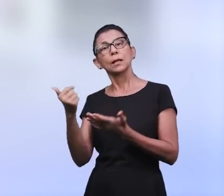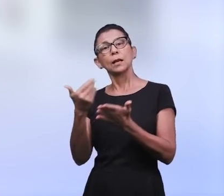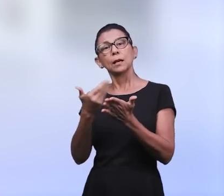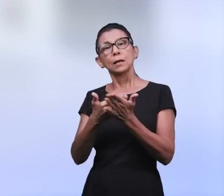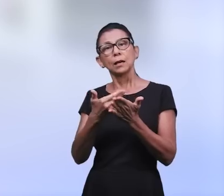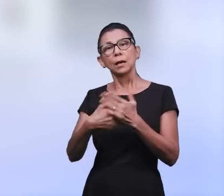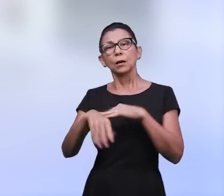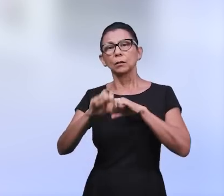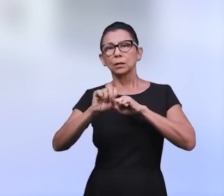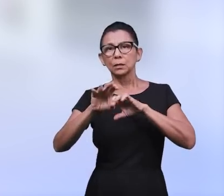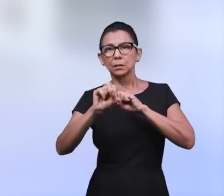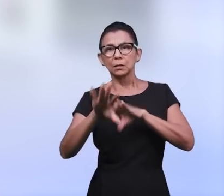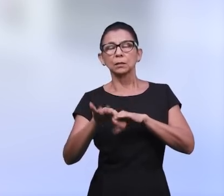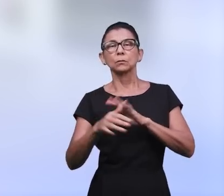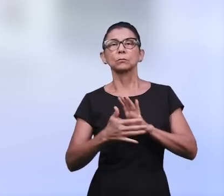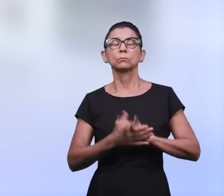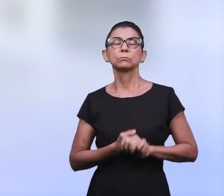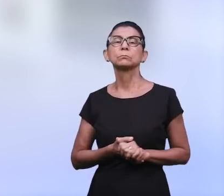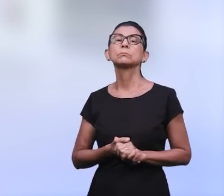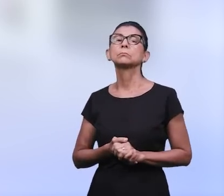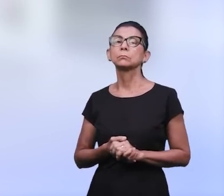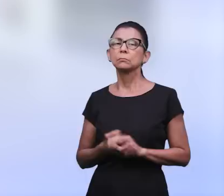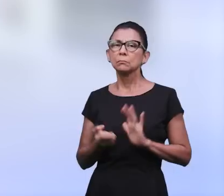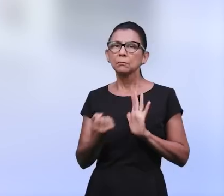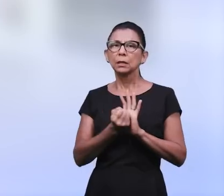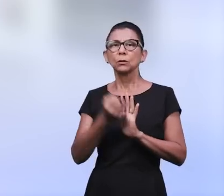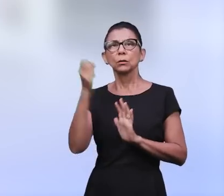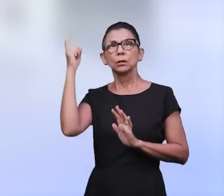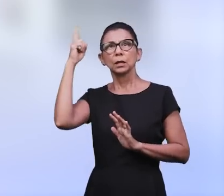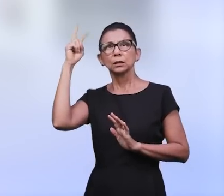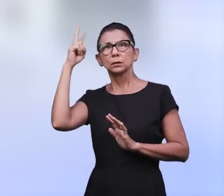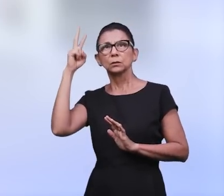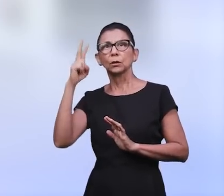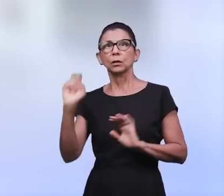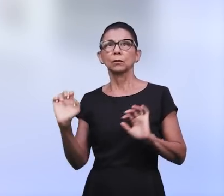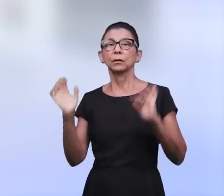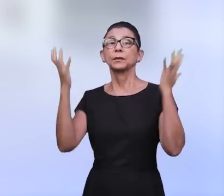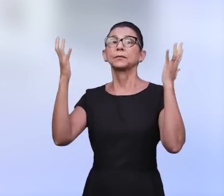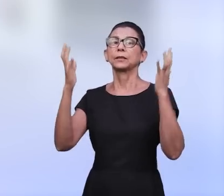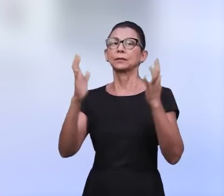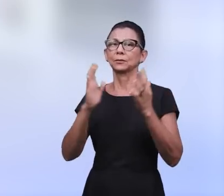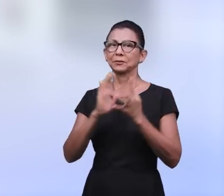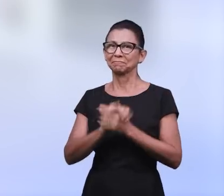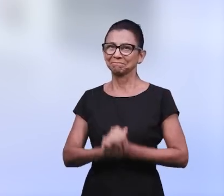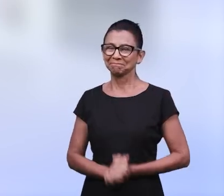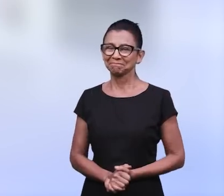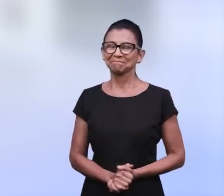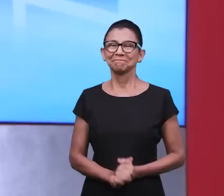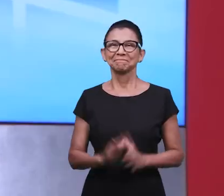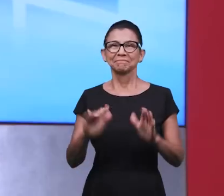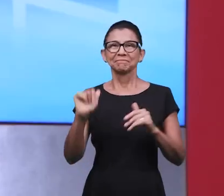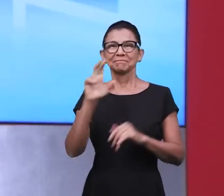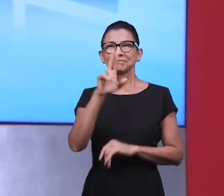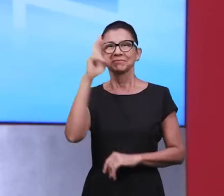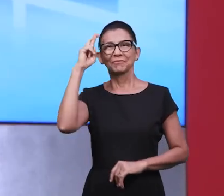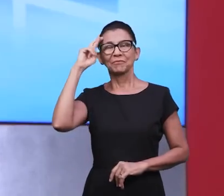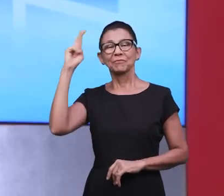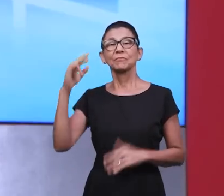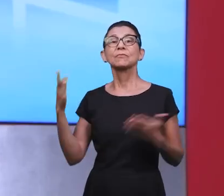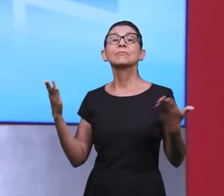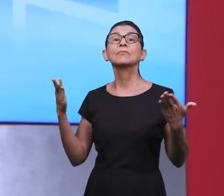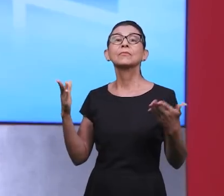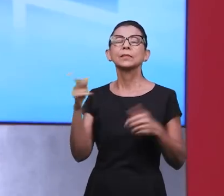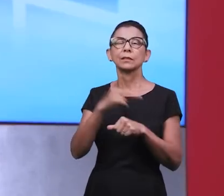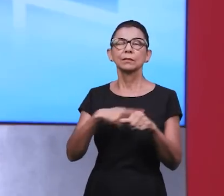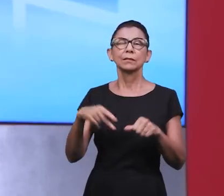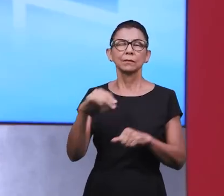para o grupo de jovens. O evento também marcou a história daquela área. Louvado seja o nome do Senhor. E agora vamos para o